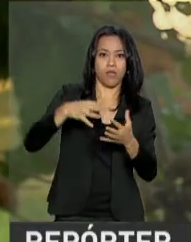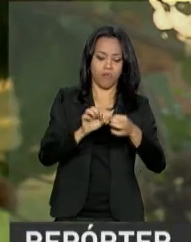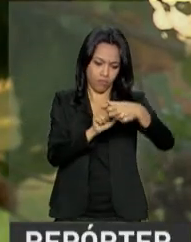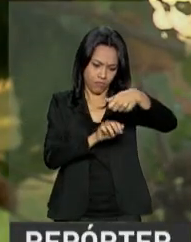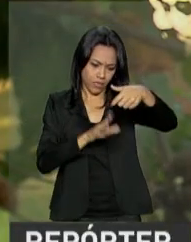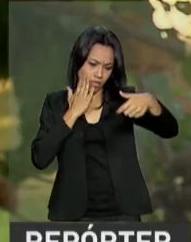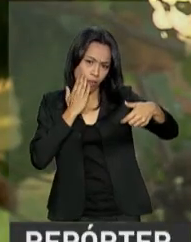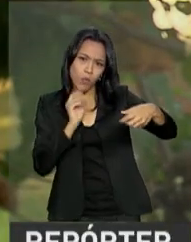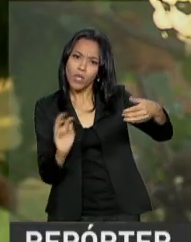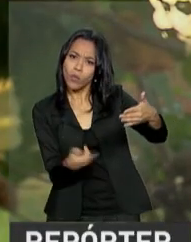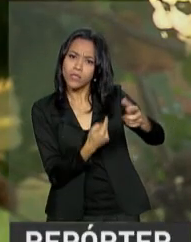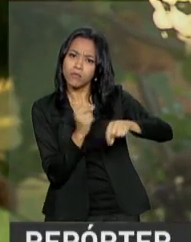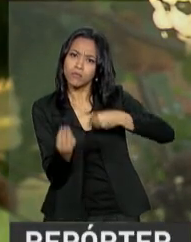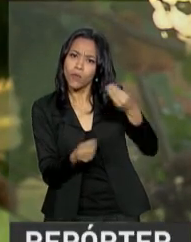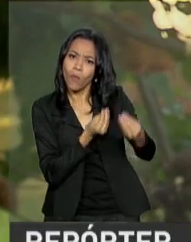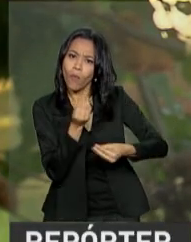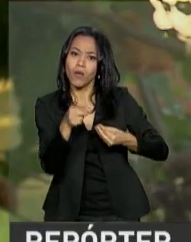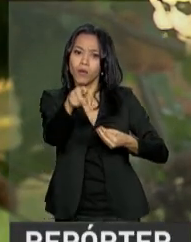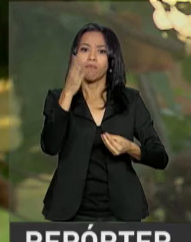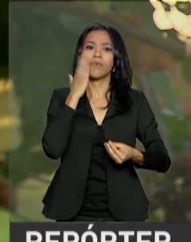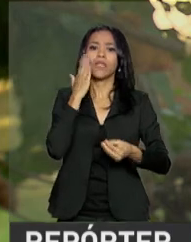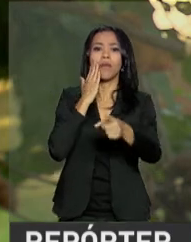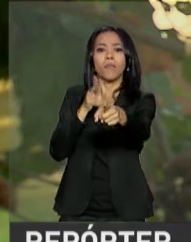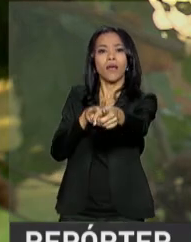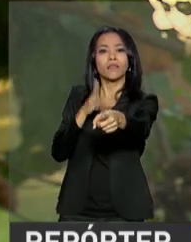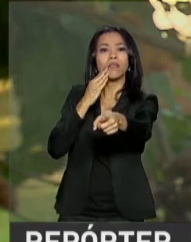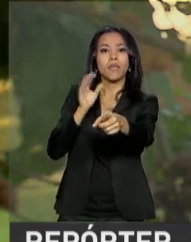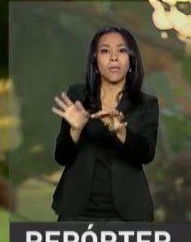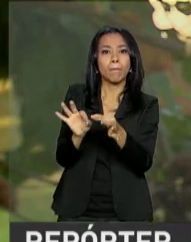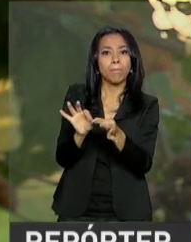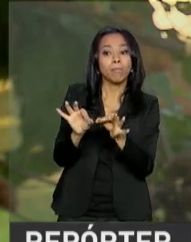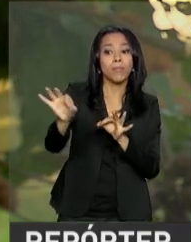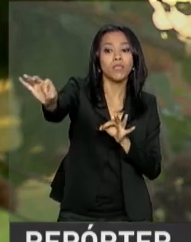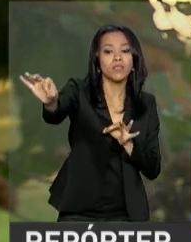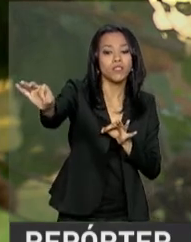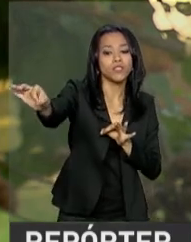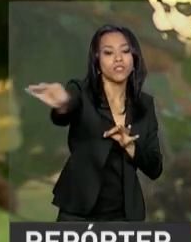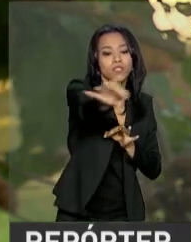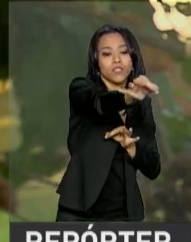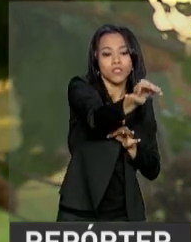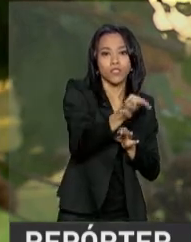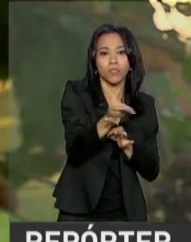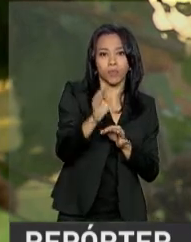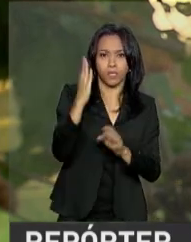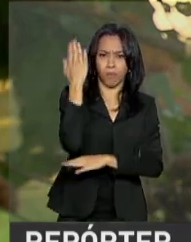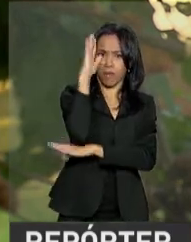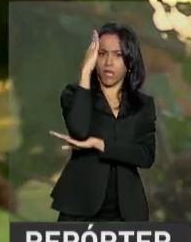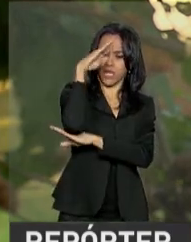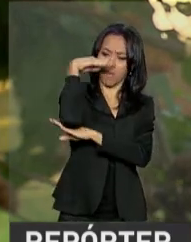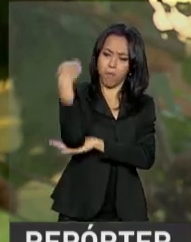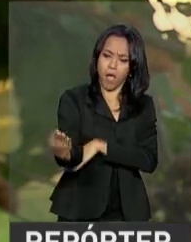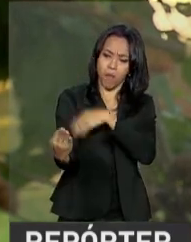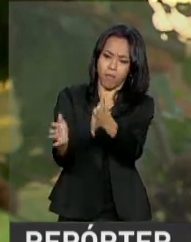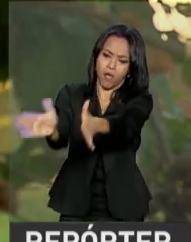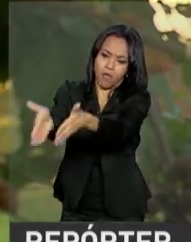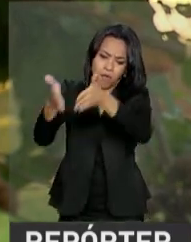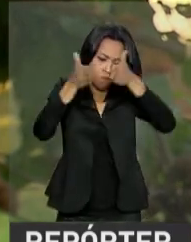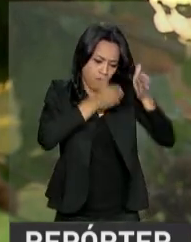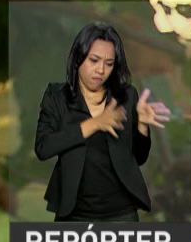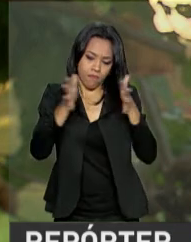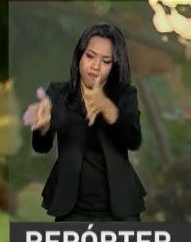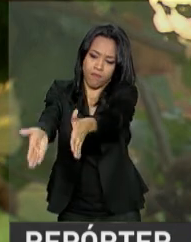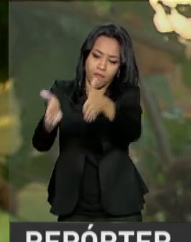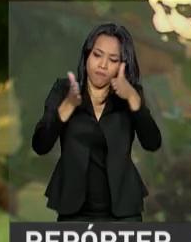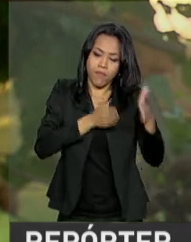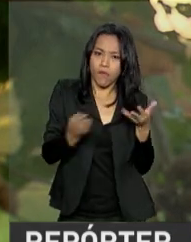conseguir medir a madeira que estás tu que foi estocado em campo com um ganho